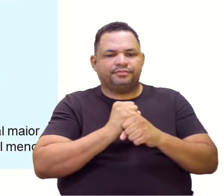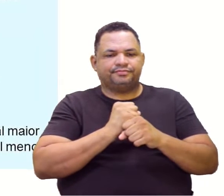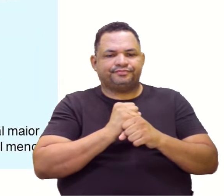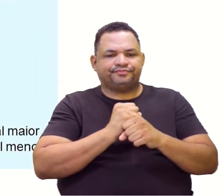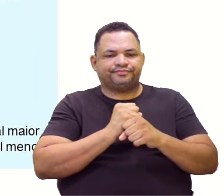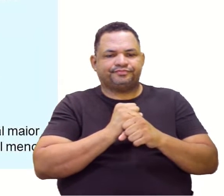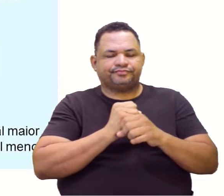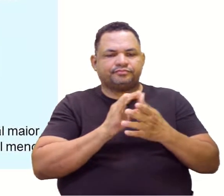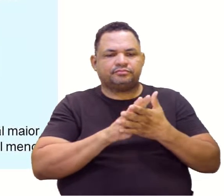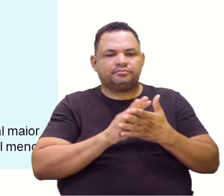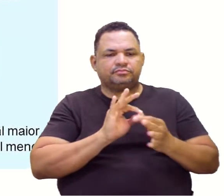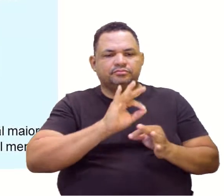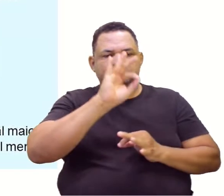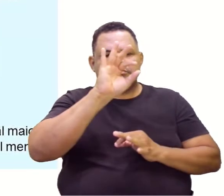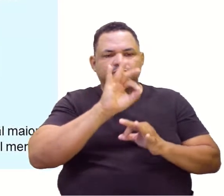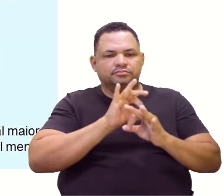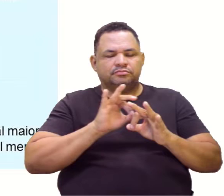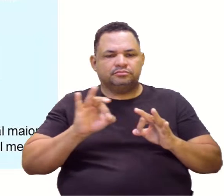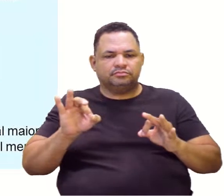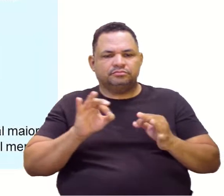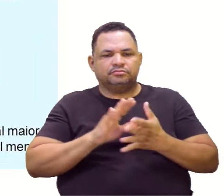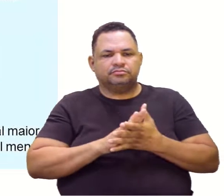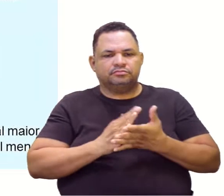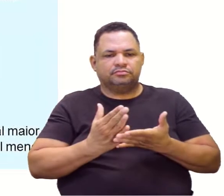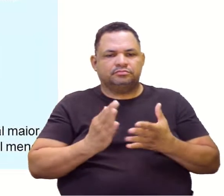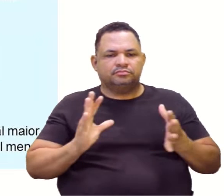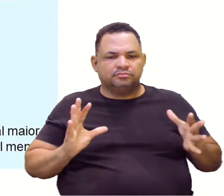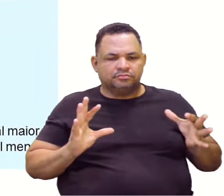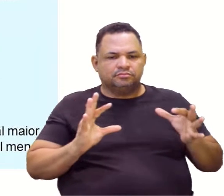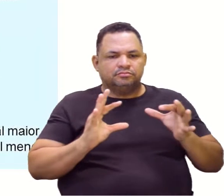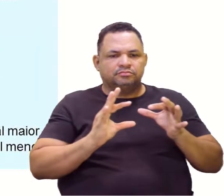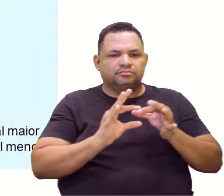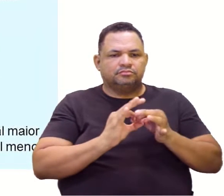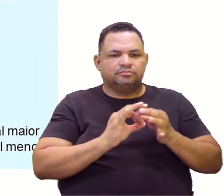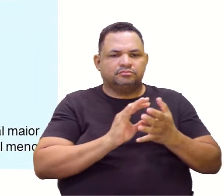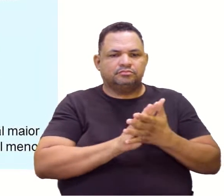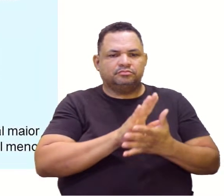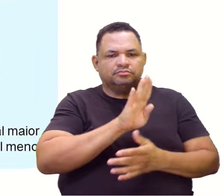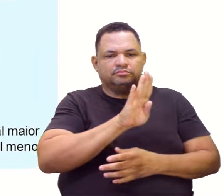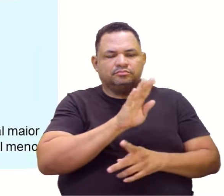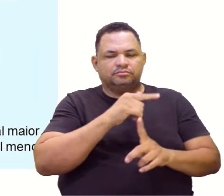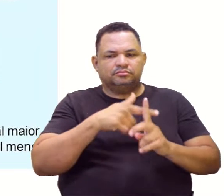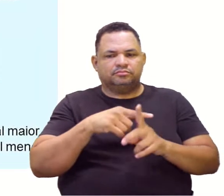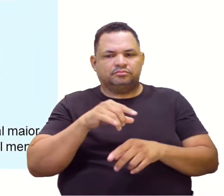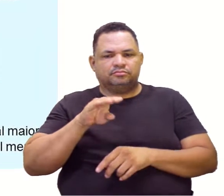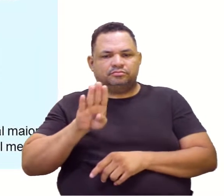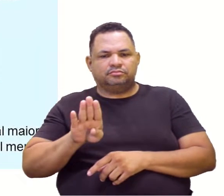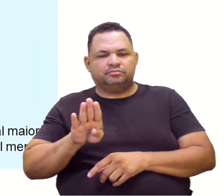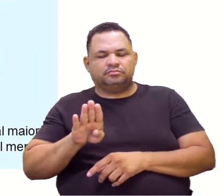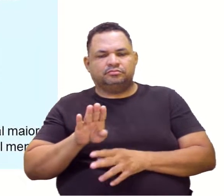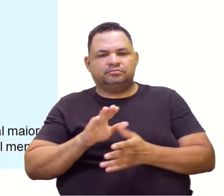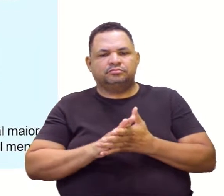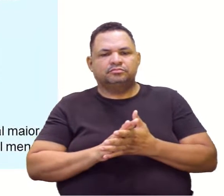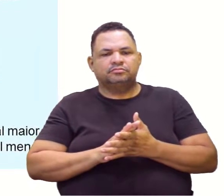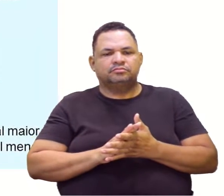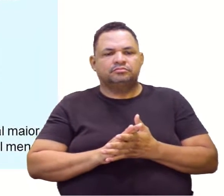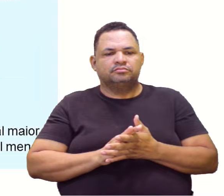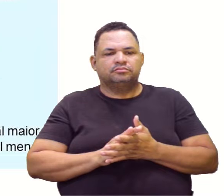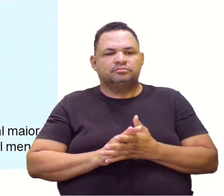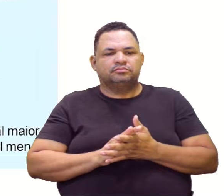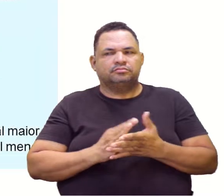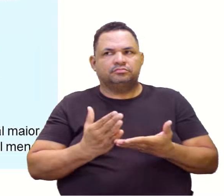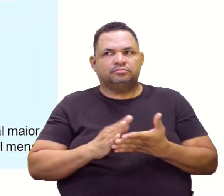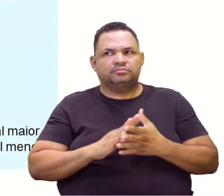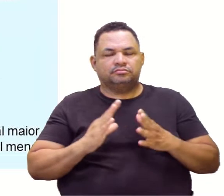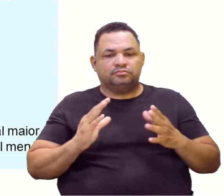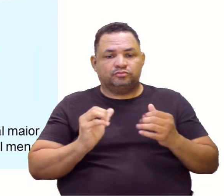de um trapézio, nós vamos considerar a junção dessas 2 bases como se nós fizéssemos um retângulo bem grandão.